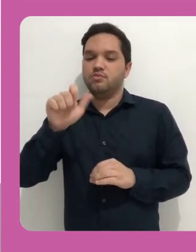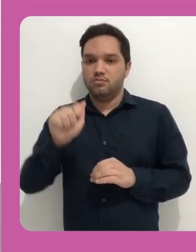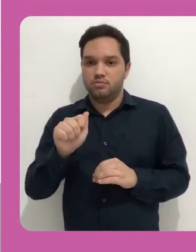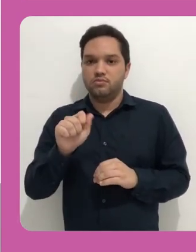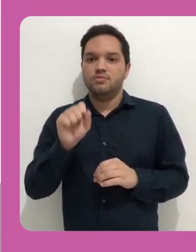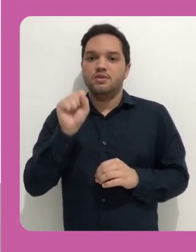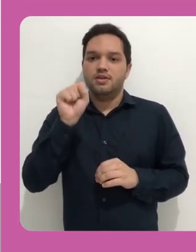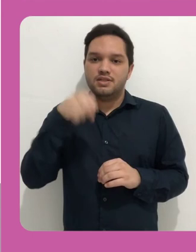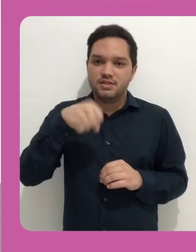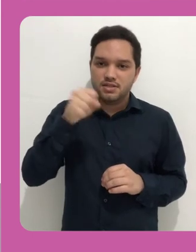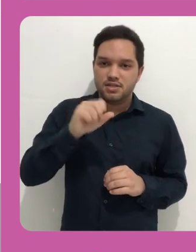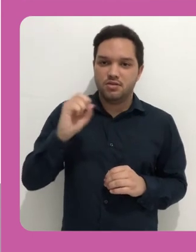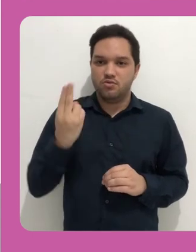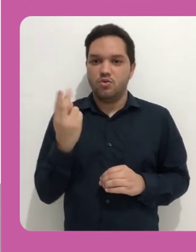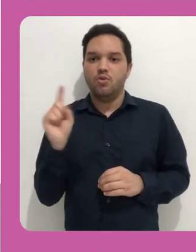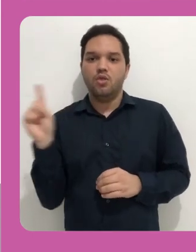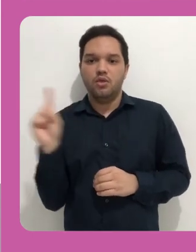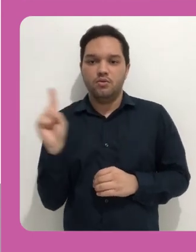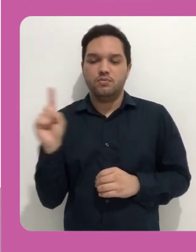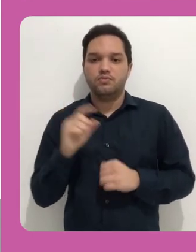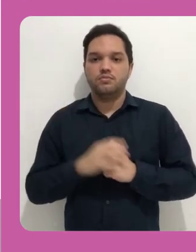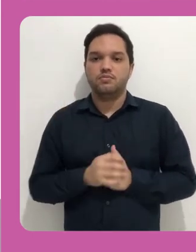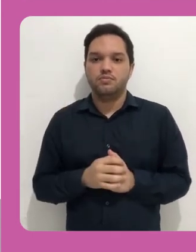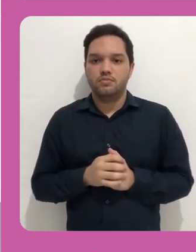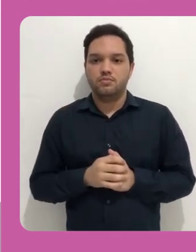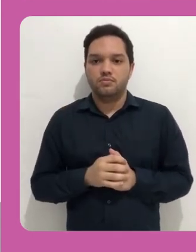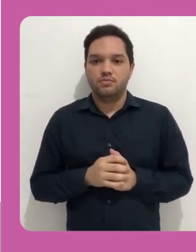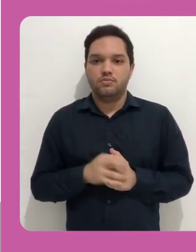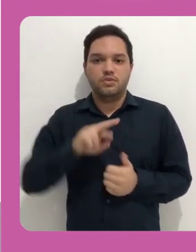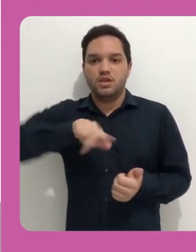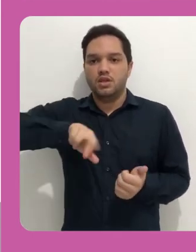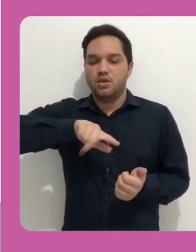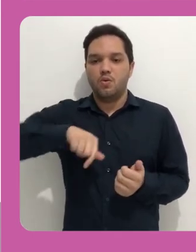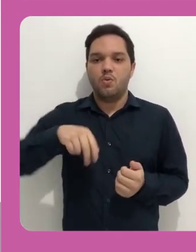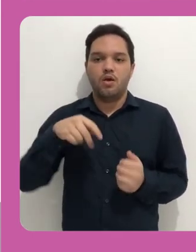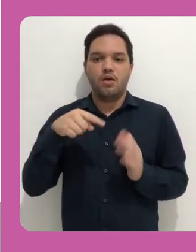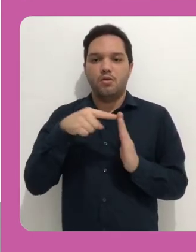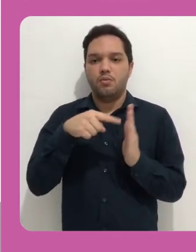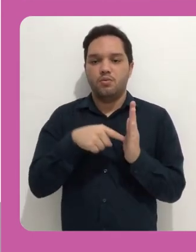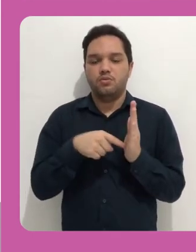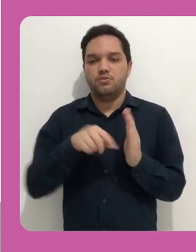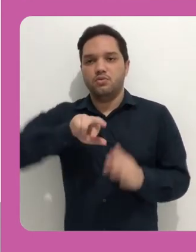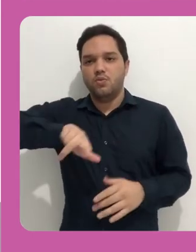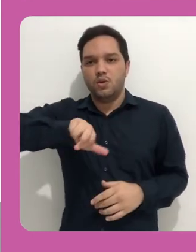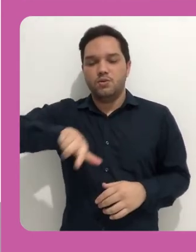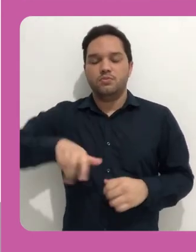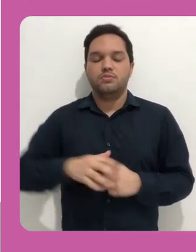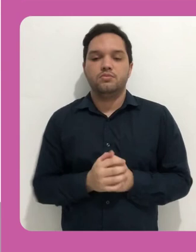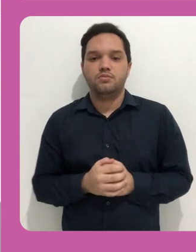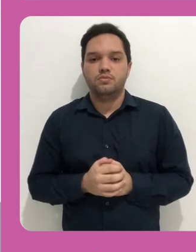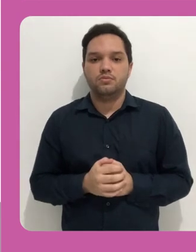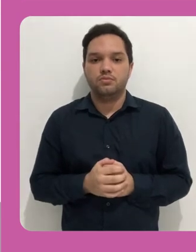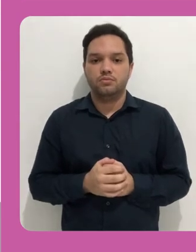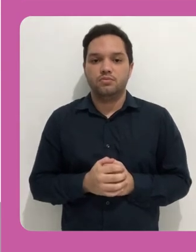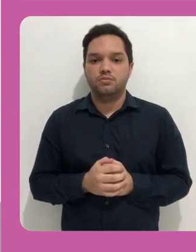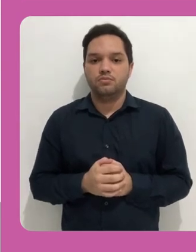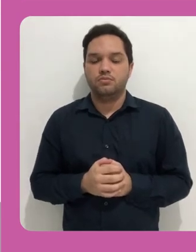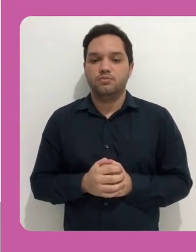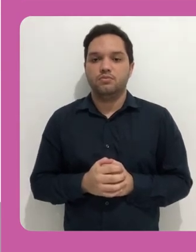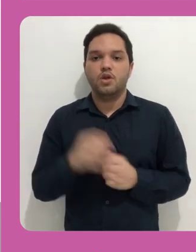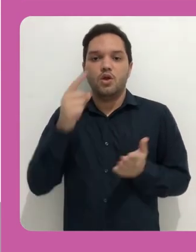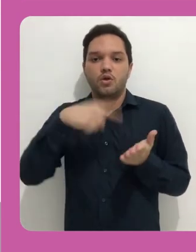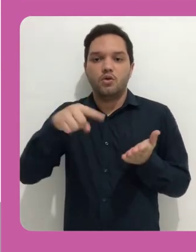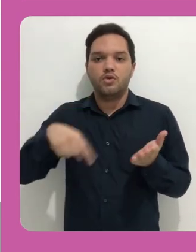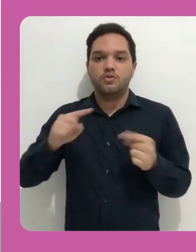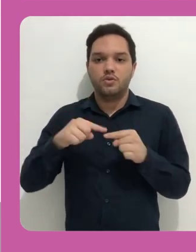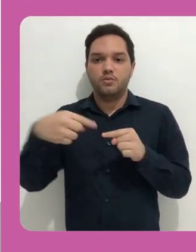Uma escala sim ou não. Não vai ser ponto. Vou deixar como pontuação. A